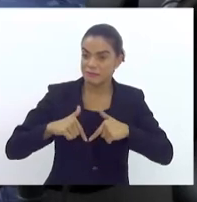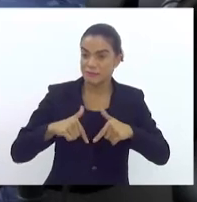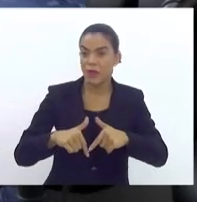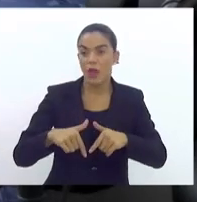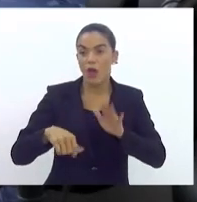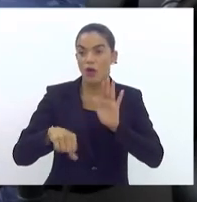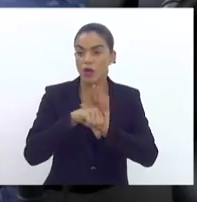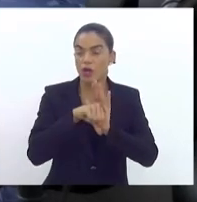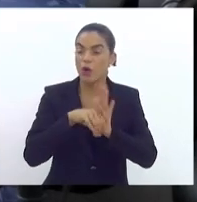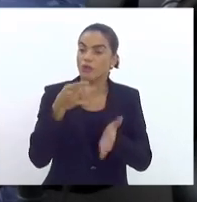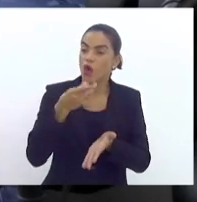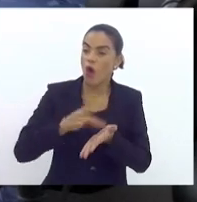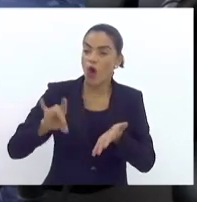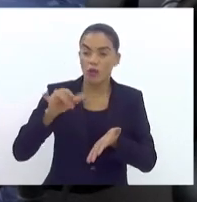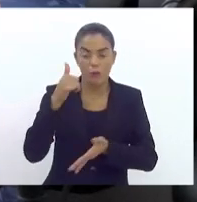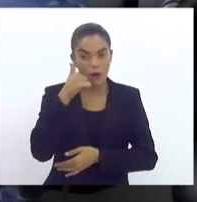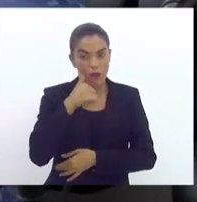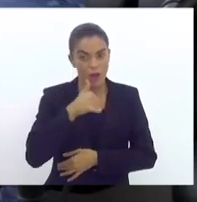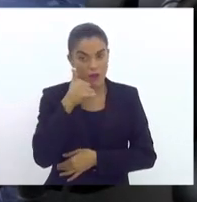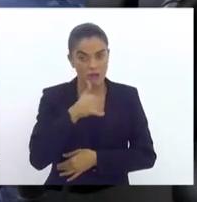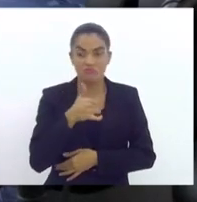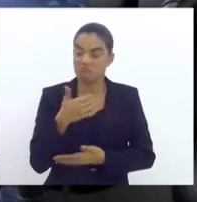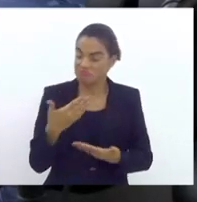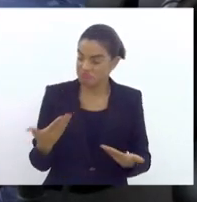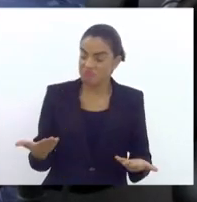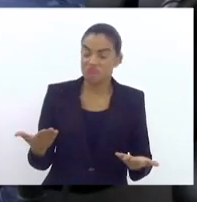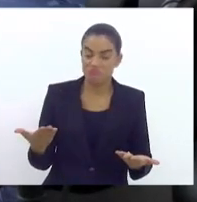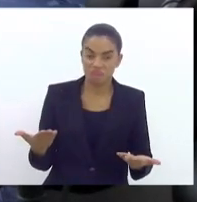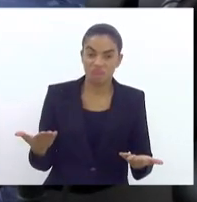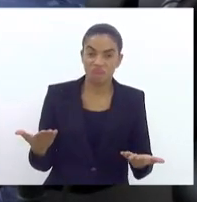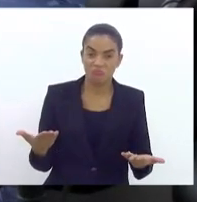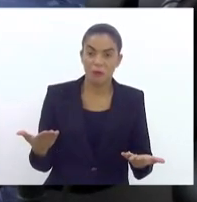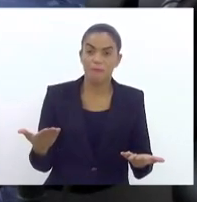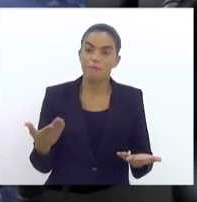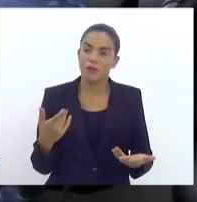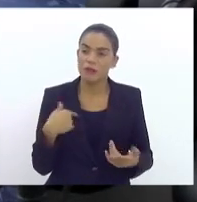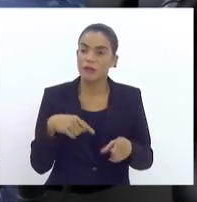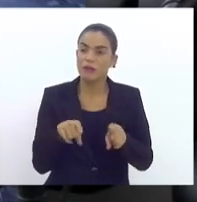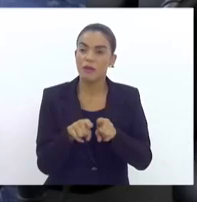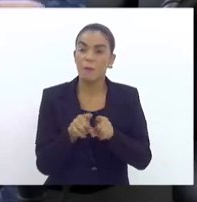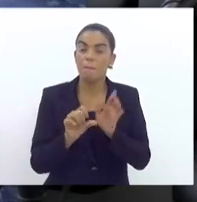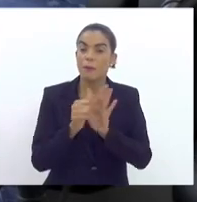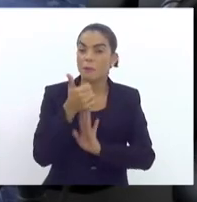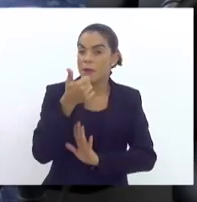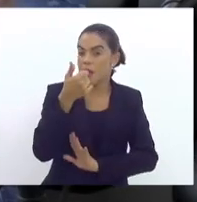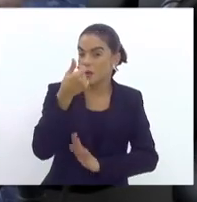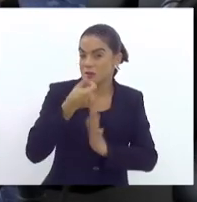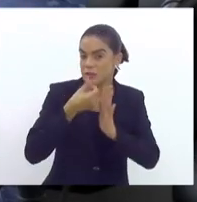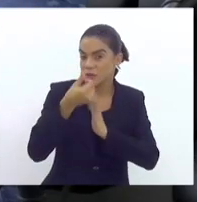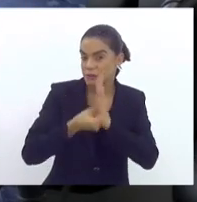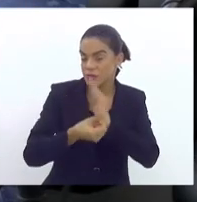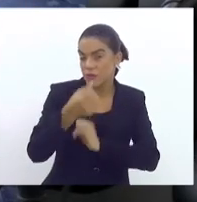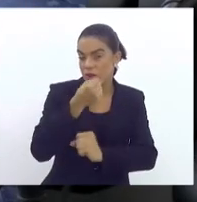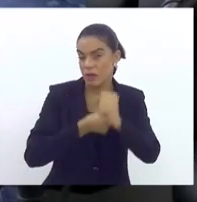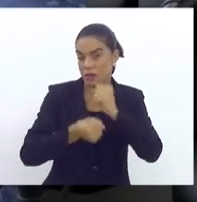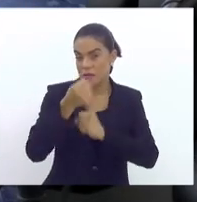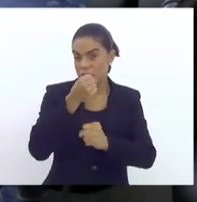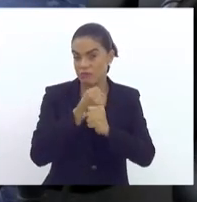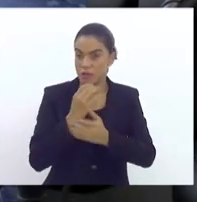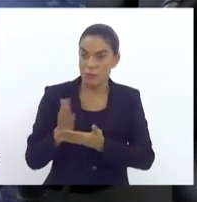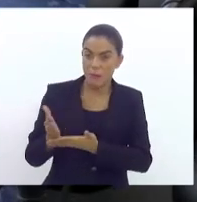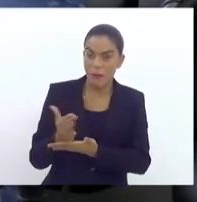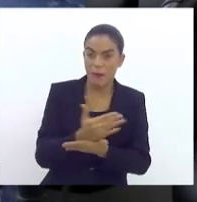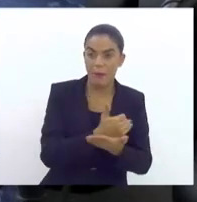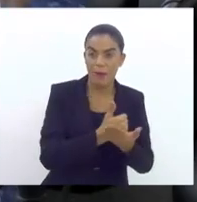o crime de misoginia contra as mulheres né Salvo engano no primeiro semestre do ano passado eu tenho esses dados são